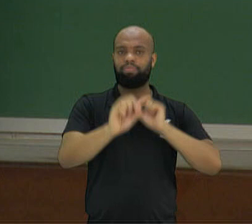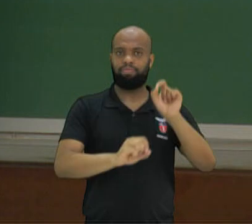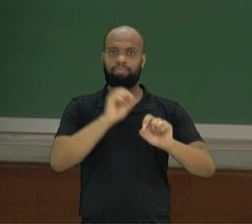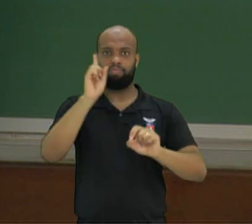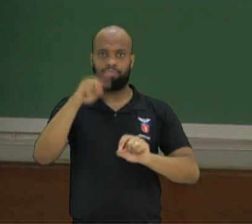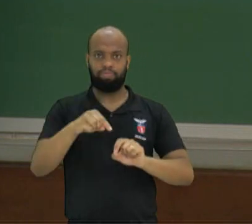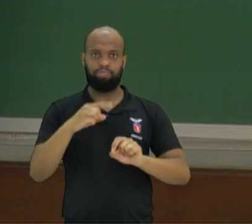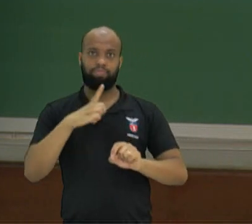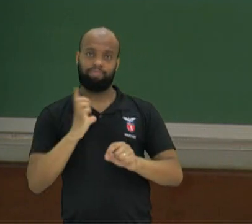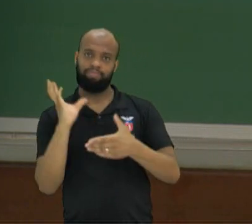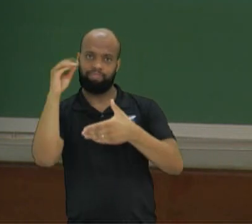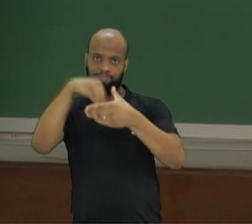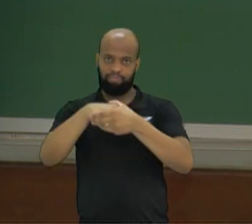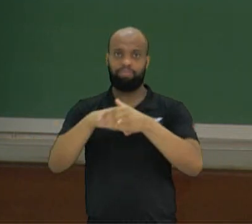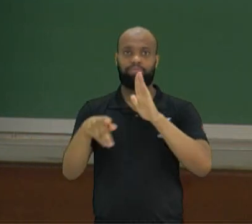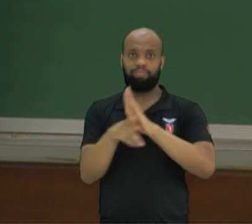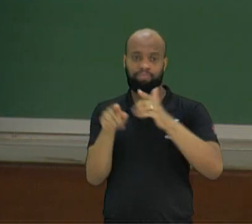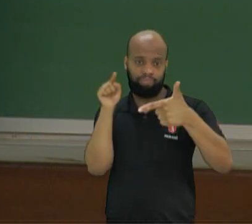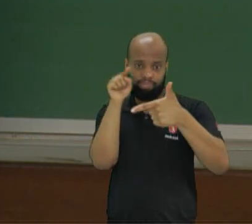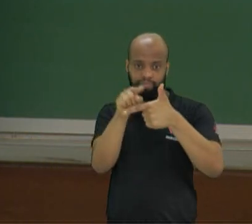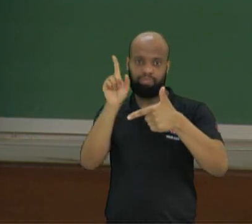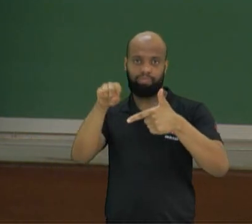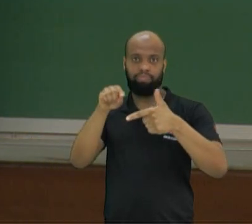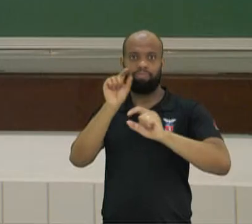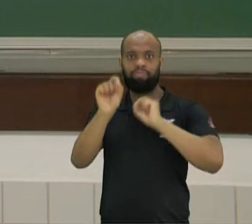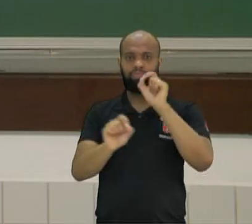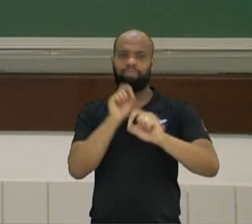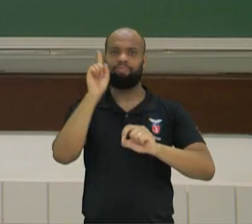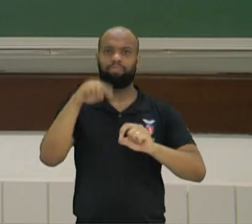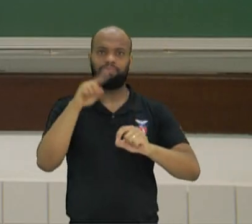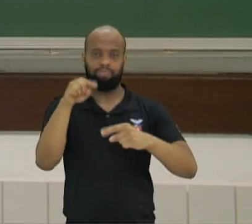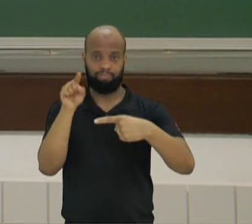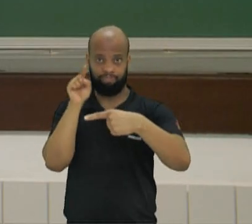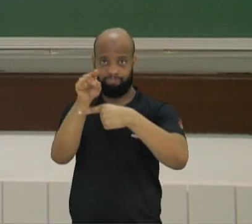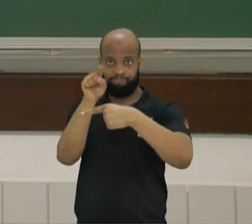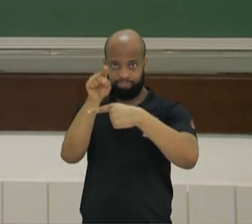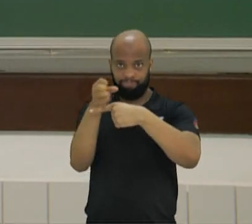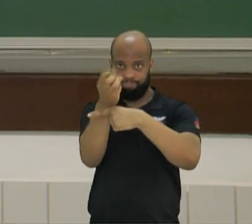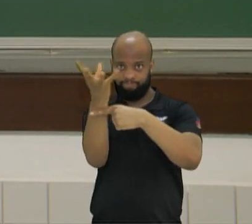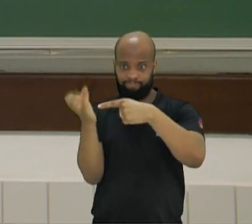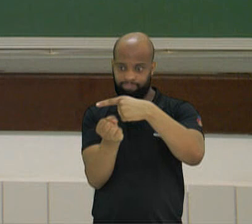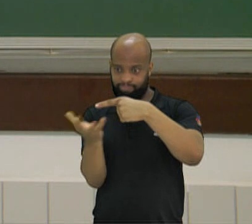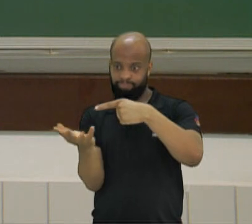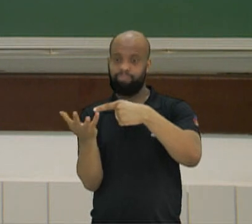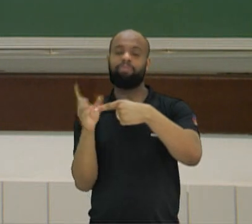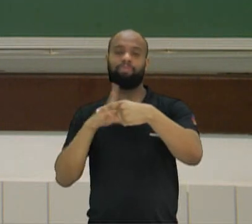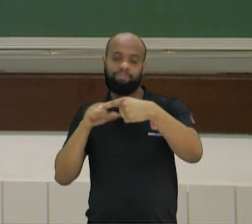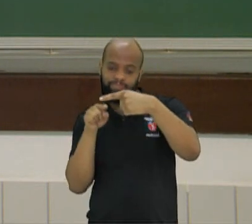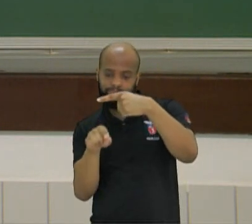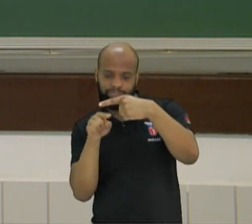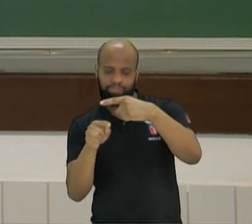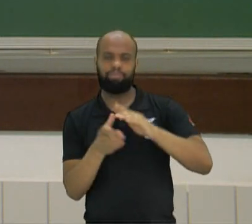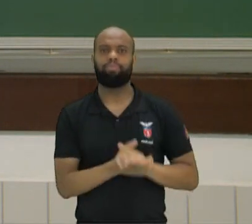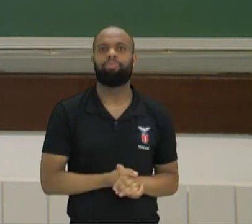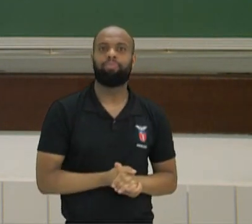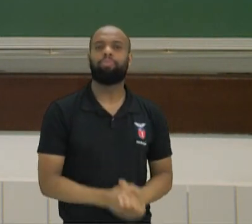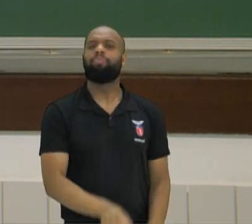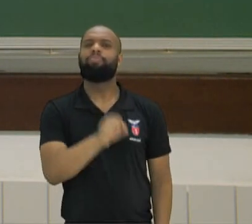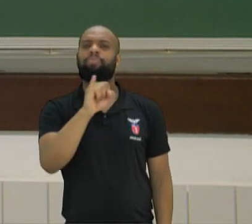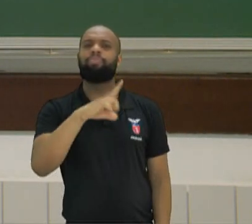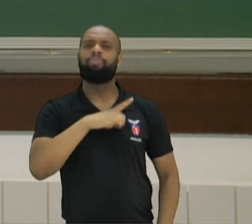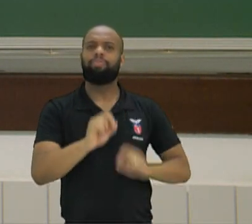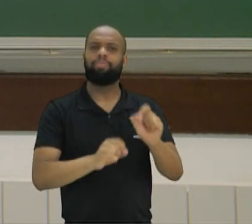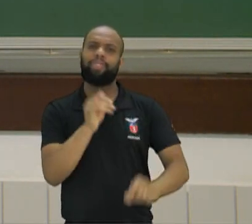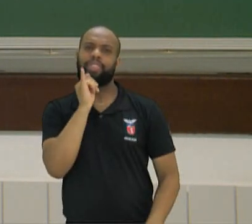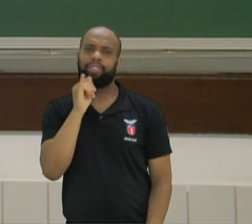denominador. A mesma coisa acontece quando na subtração dos expoentes, o meu resultado for negativo. Digamos assim, deu b